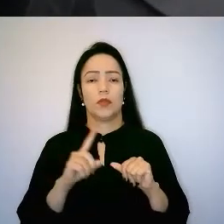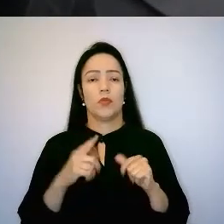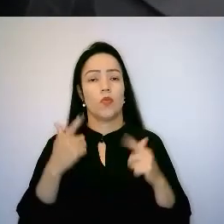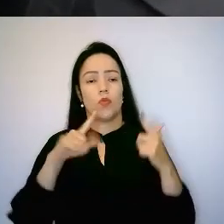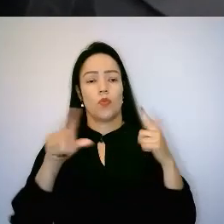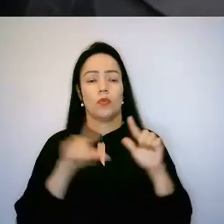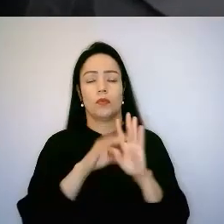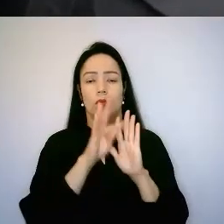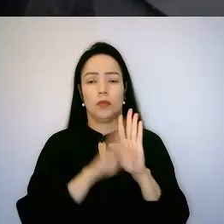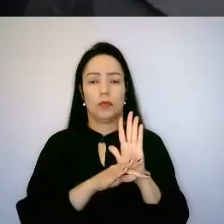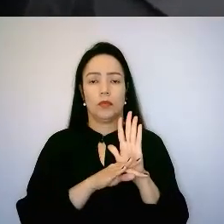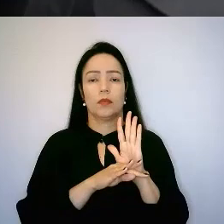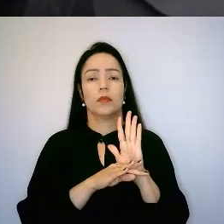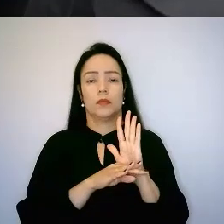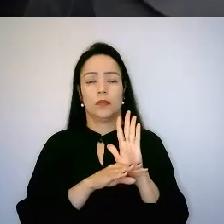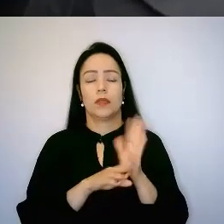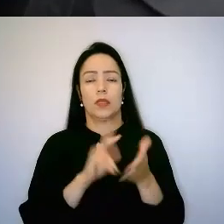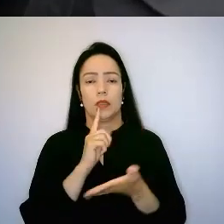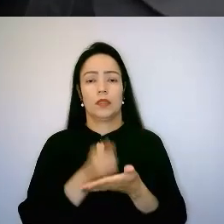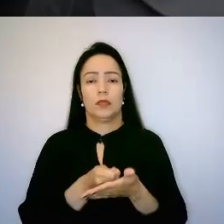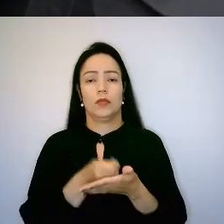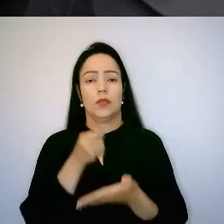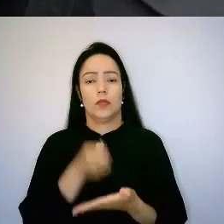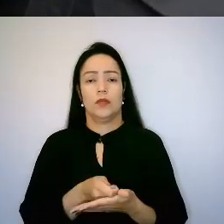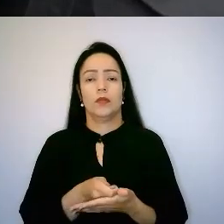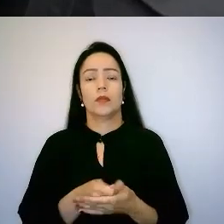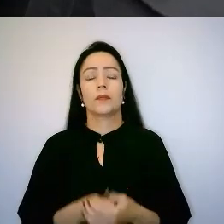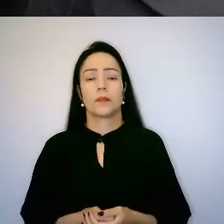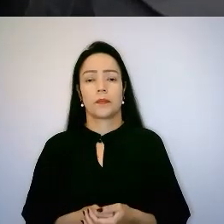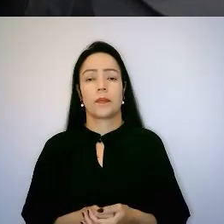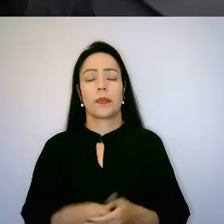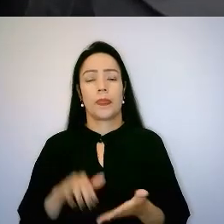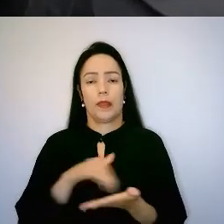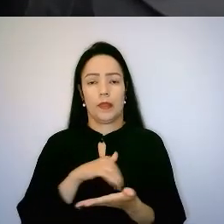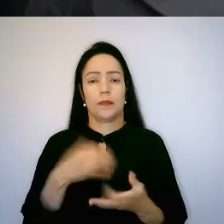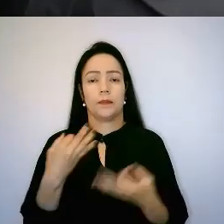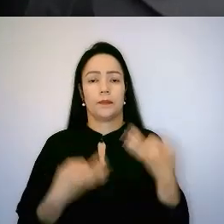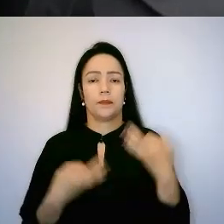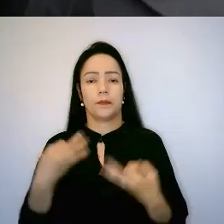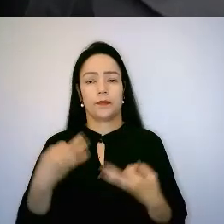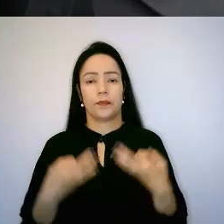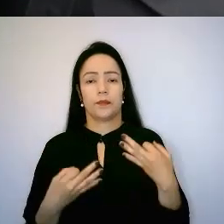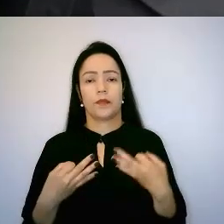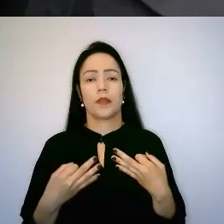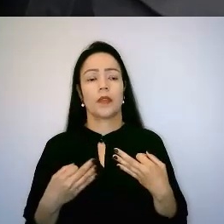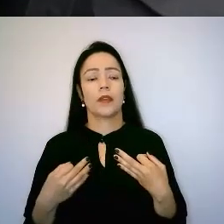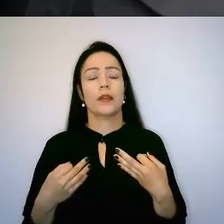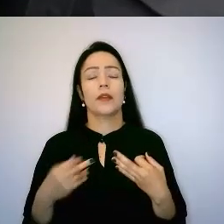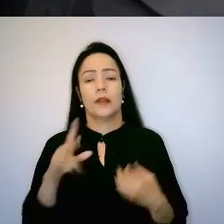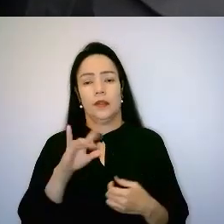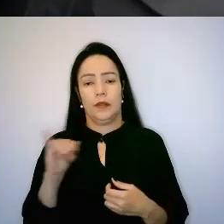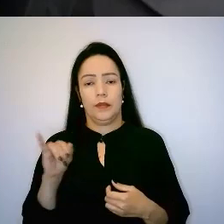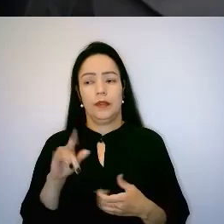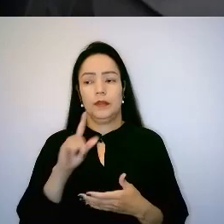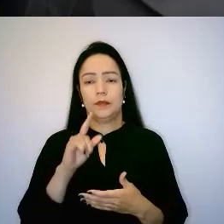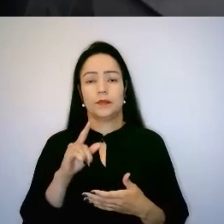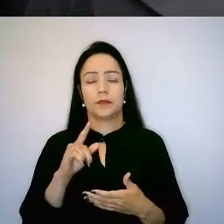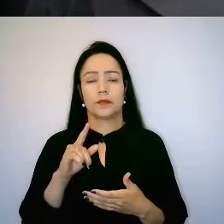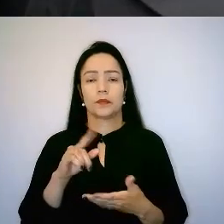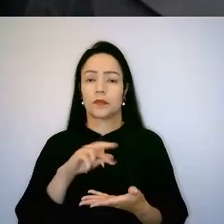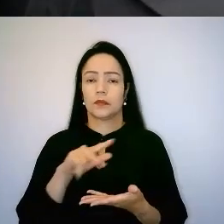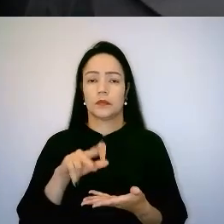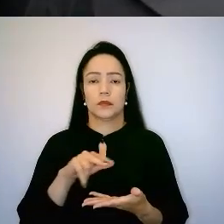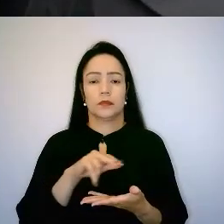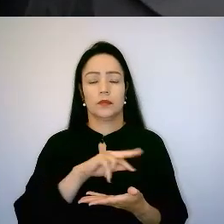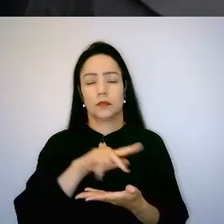da sentença condenatória a secretaria judiciária deve adotar as providências no sentido de forma formalização